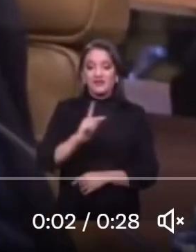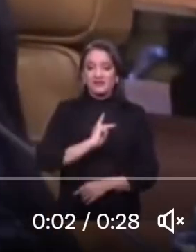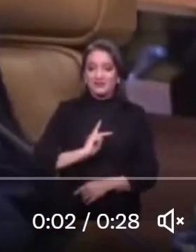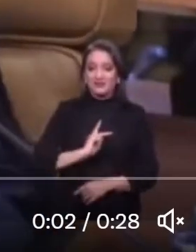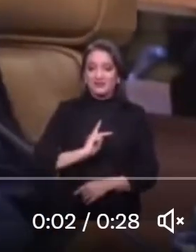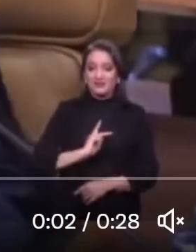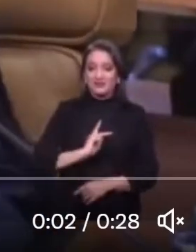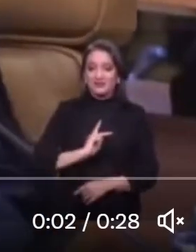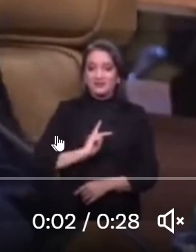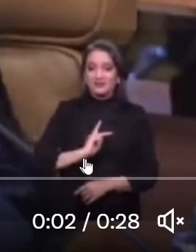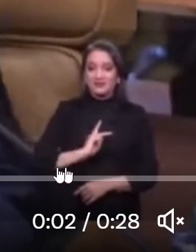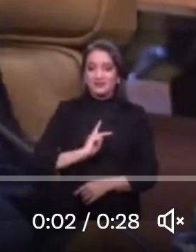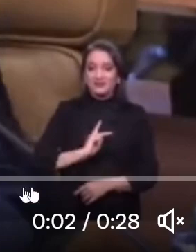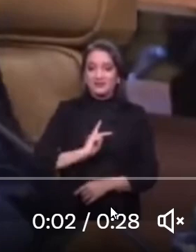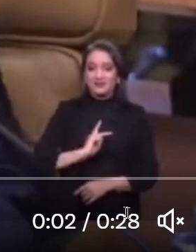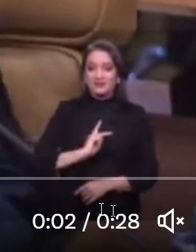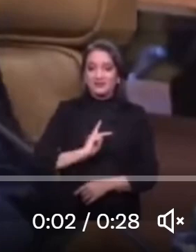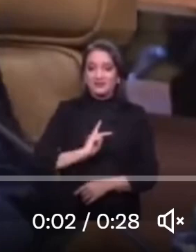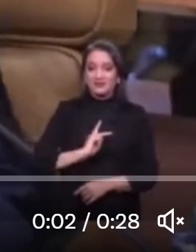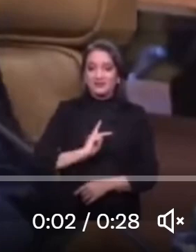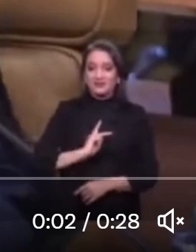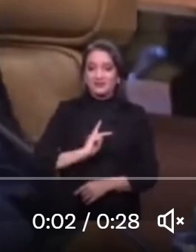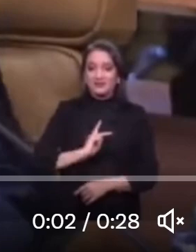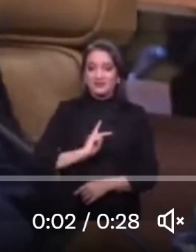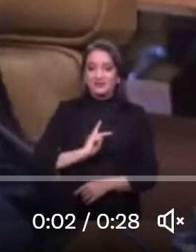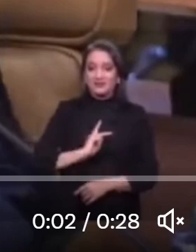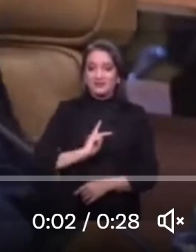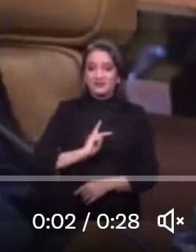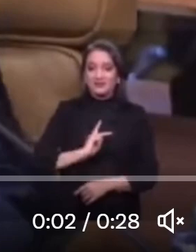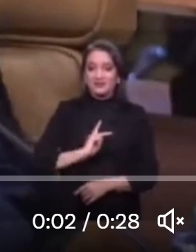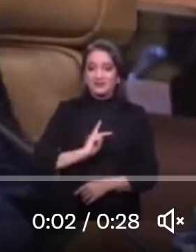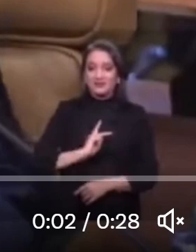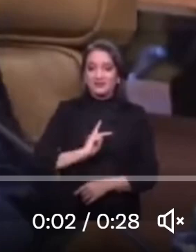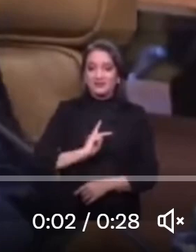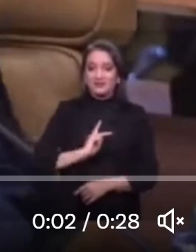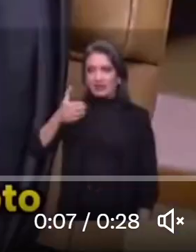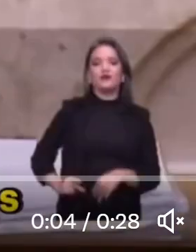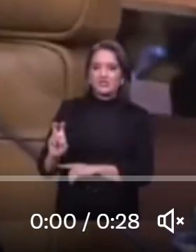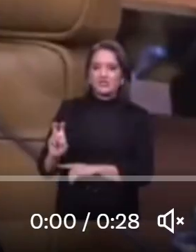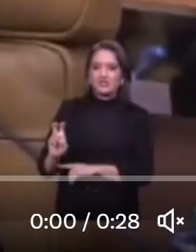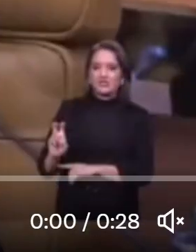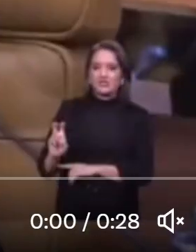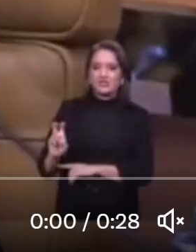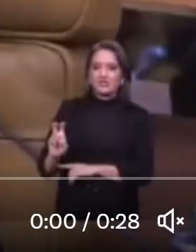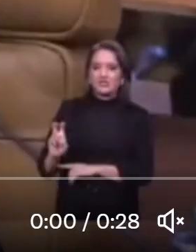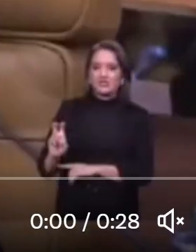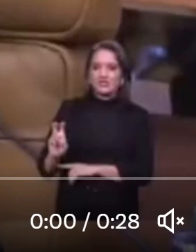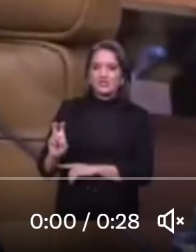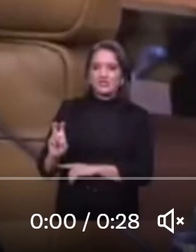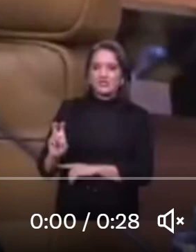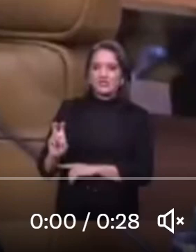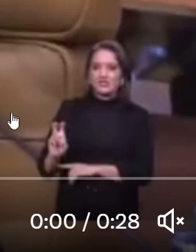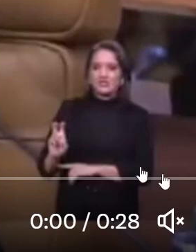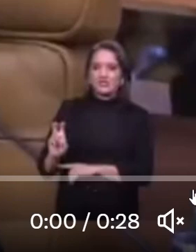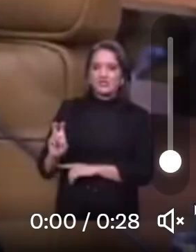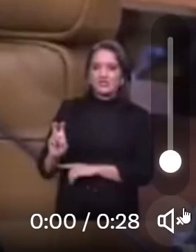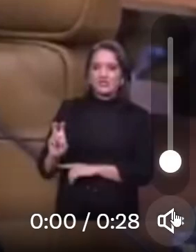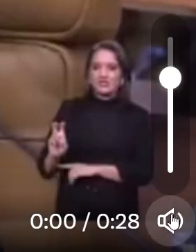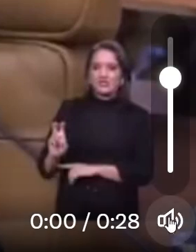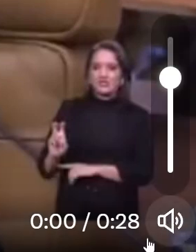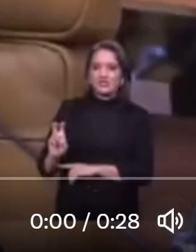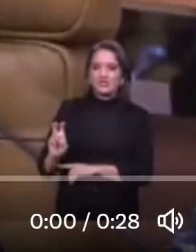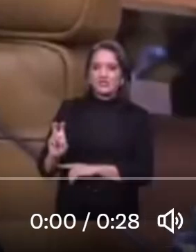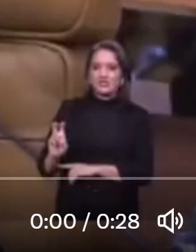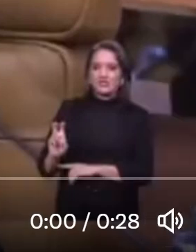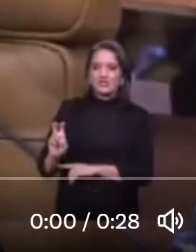Ah vamos lá vamos lá vamos lá o que que aconteceu o Alexandre de Moraes aí tem o vídeo completo tem né então dois som põe som